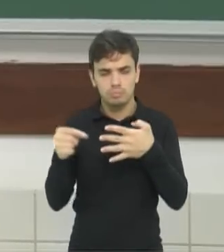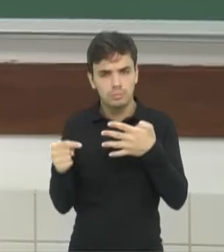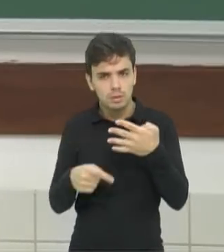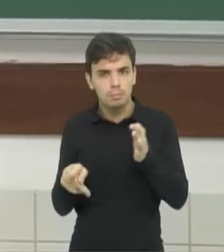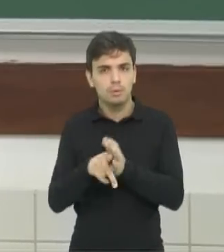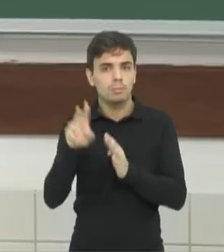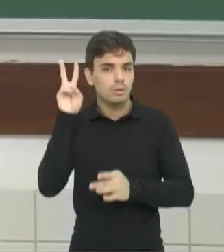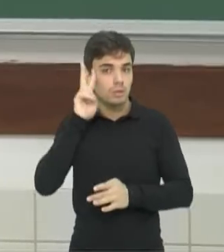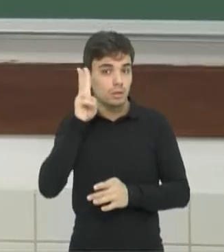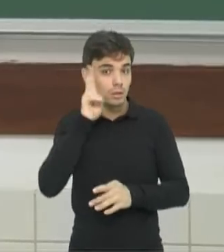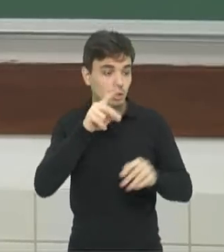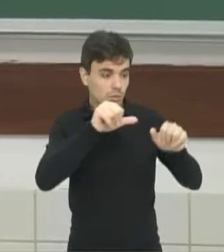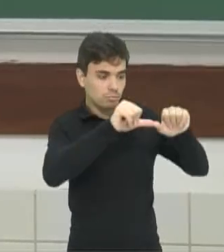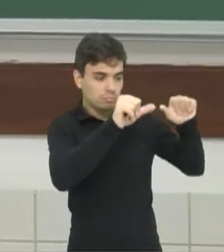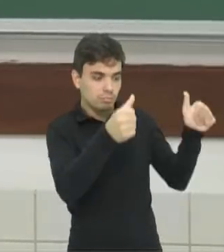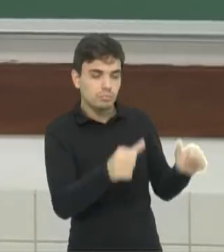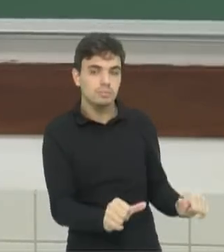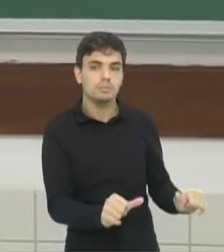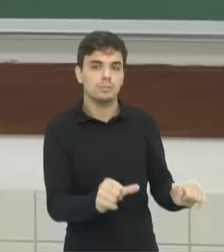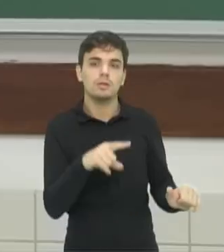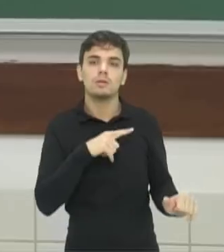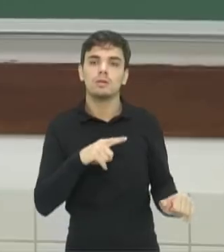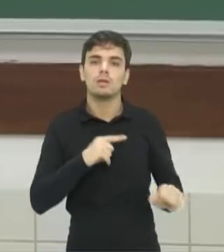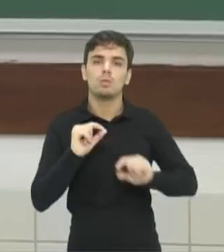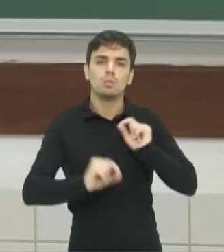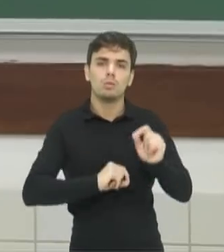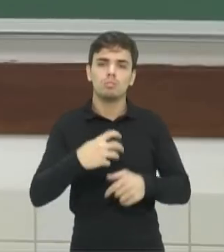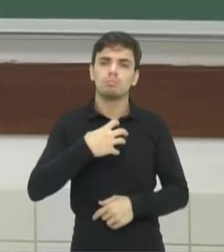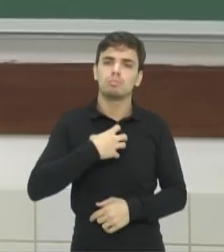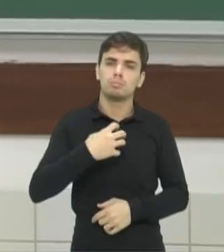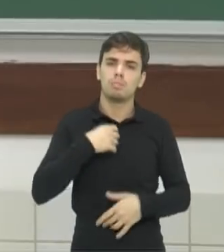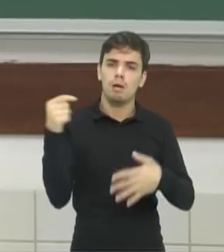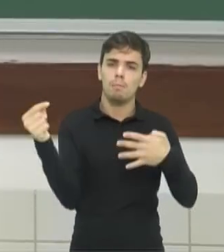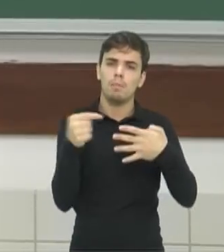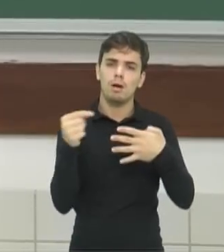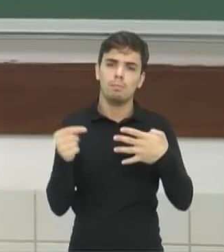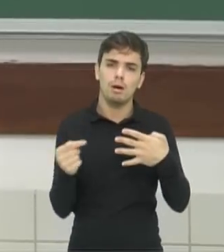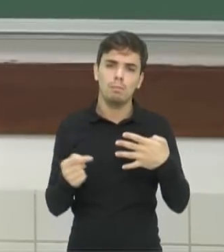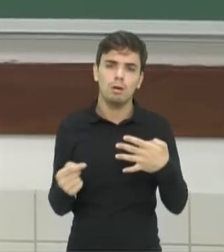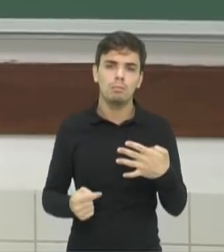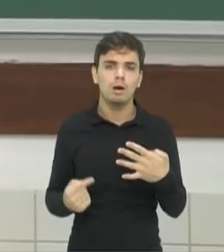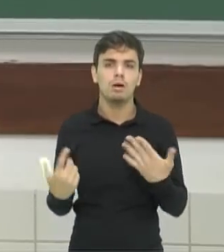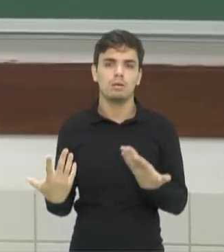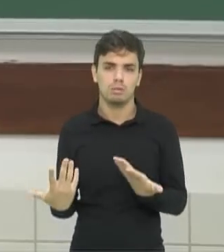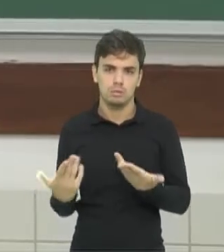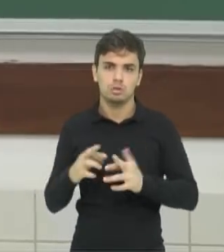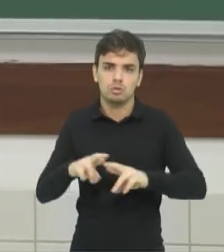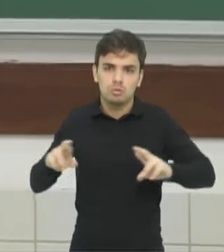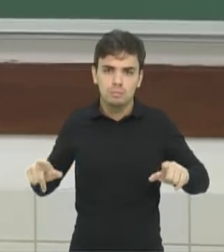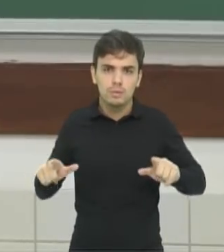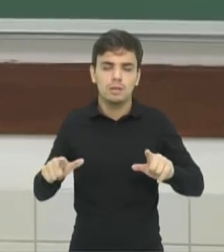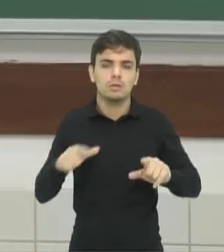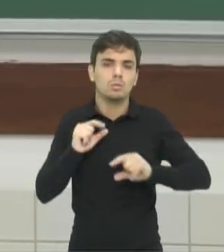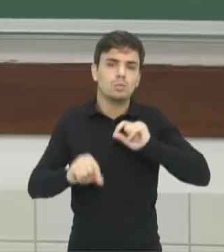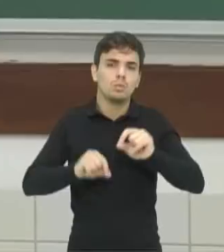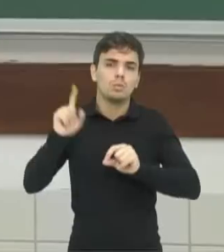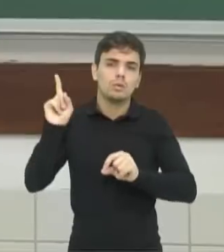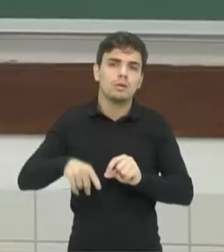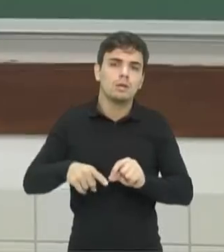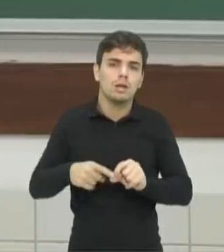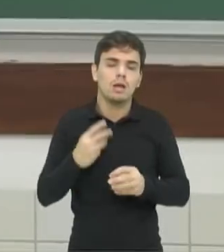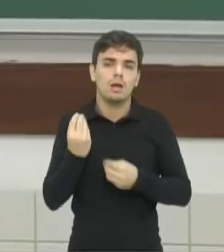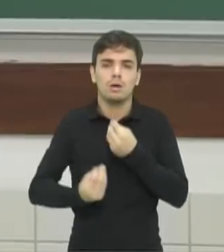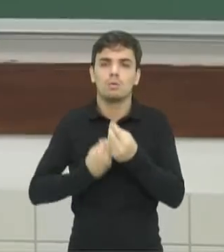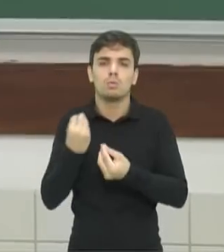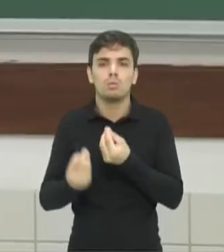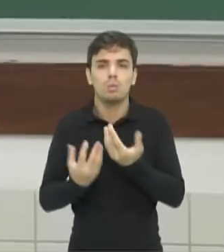Então, veja que é interessante, a gente vê estilos, essas expressões que a professora está falando, são estilos. O que é o estilo? A forma